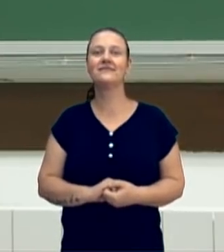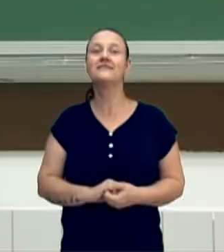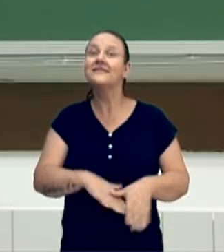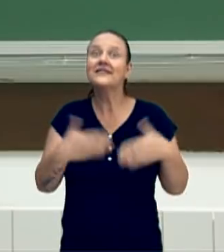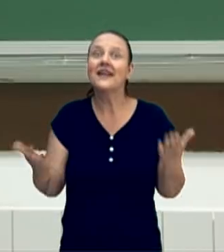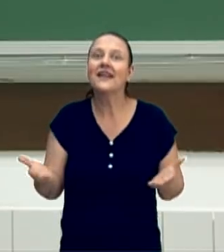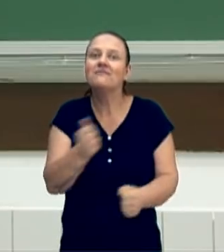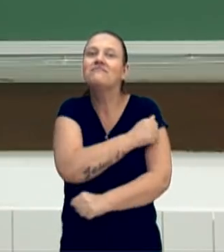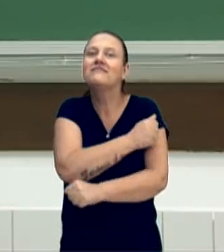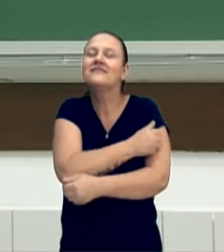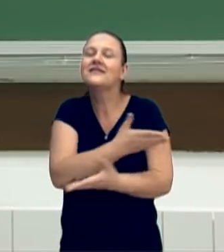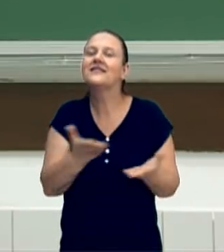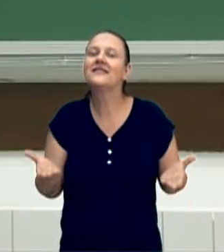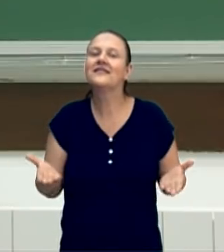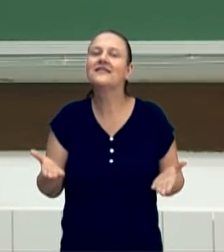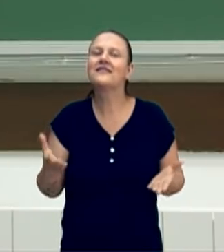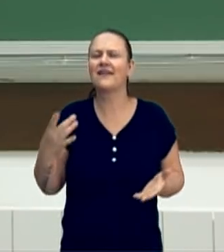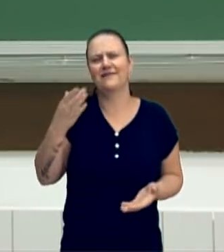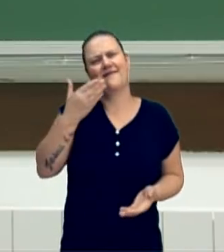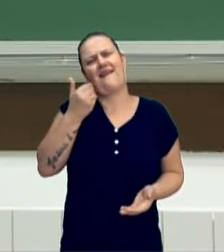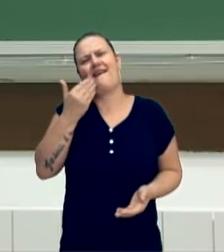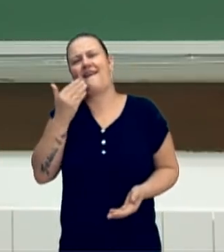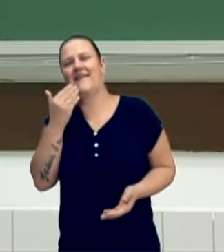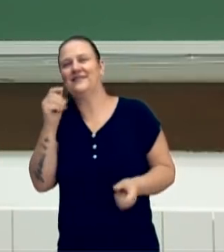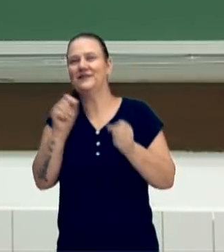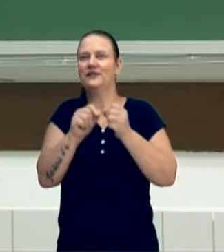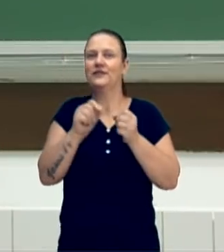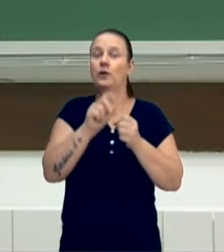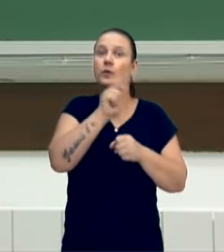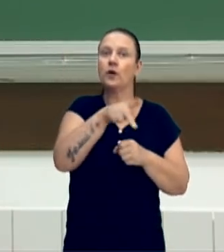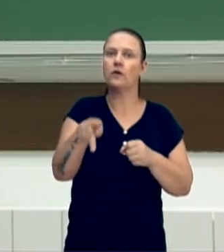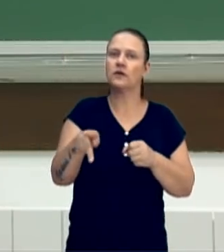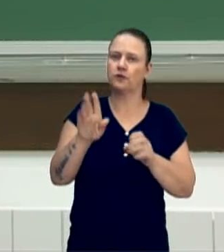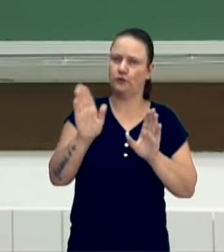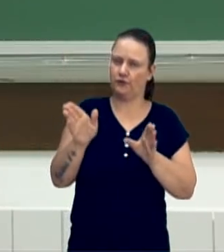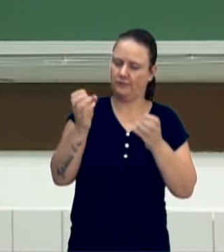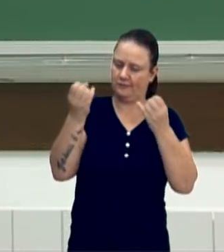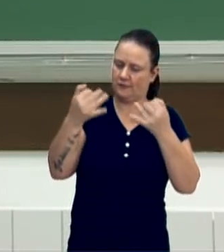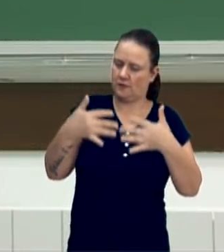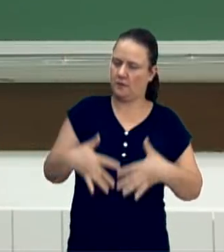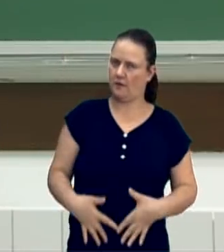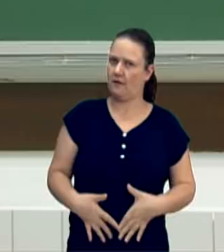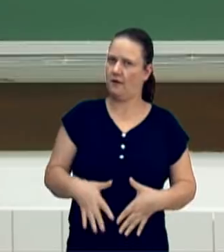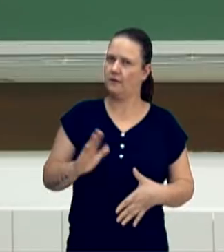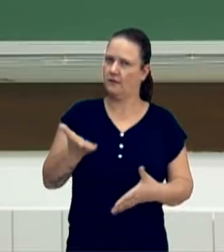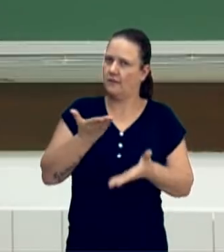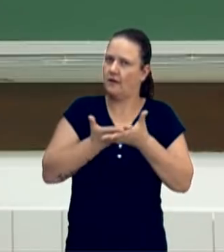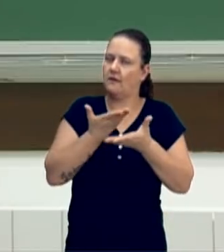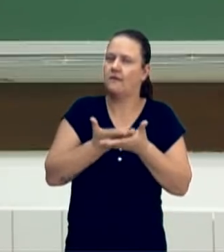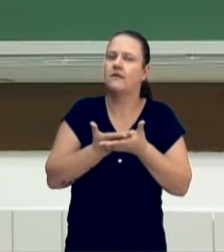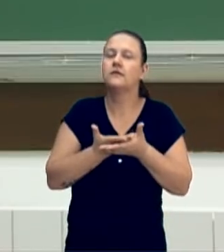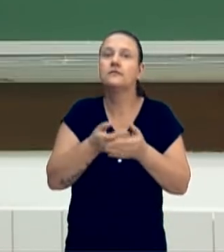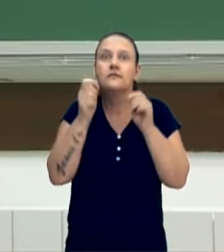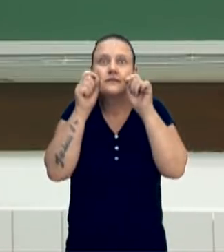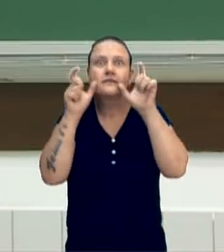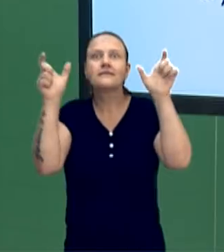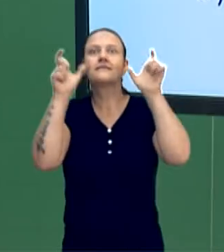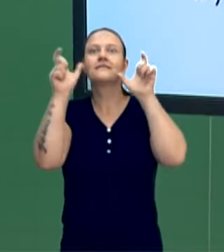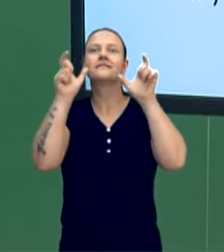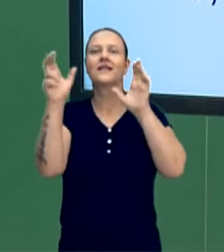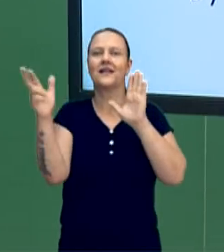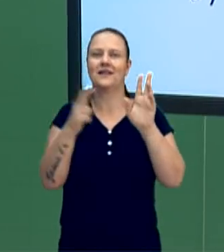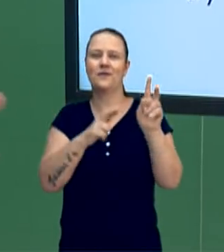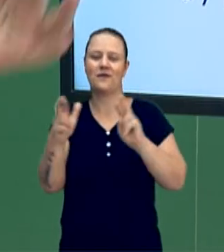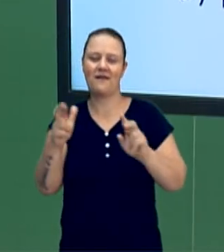E aí, pessoal, facinho esse aqui, né? A professora já tinha falado durante a explicação, quem prestou atenção